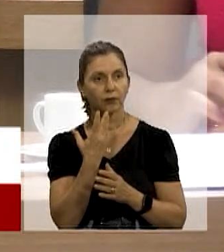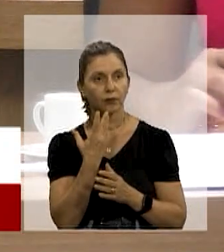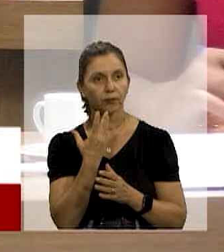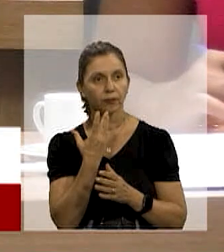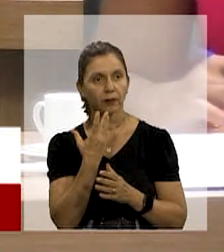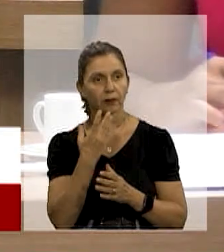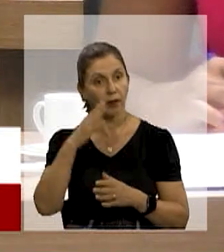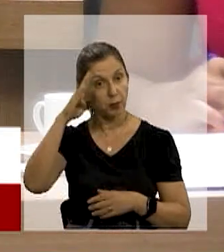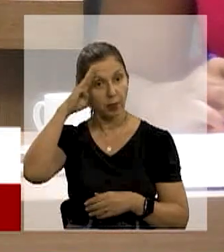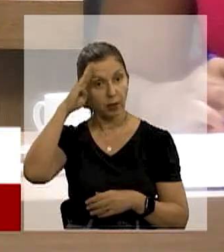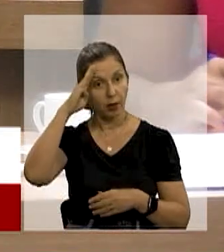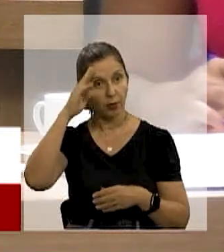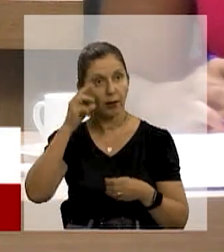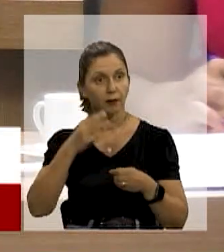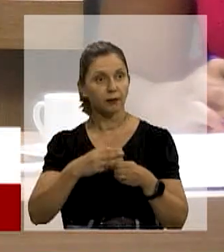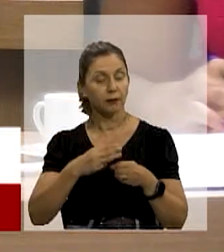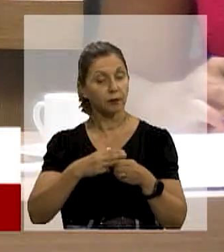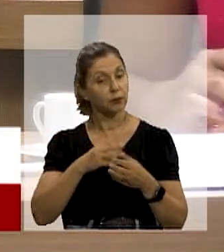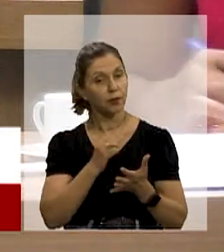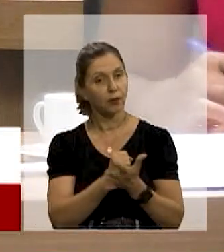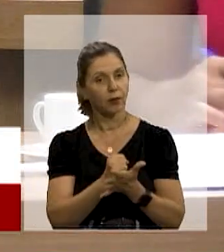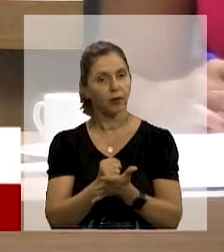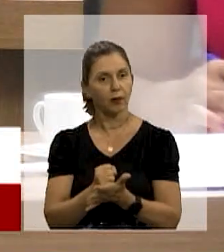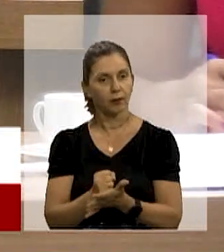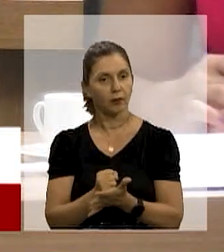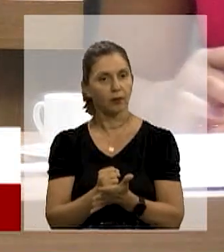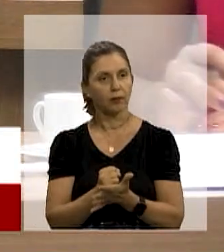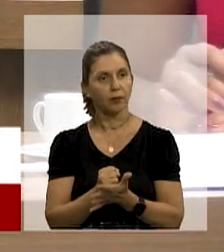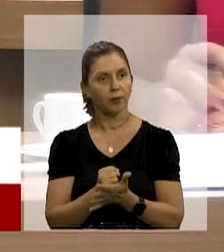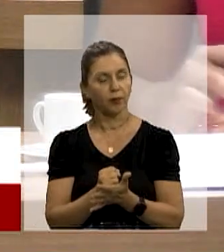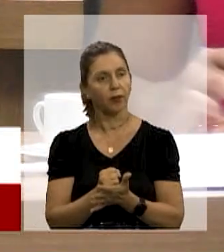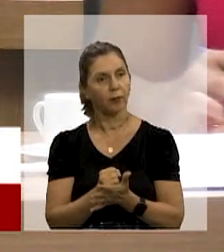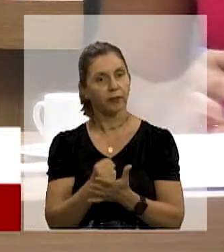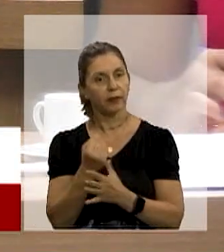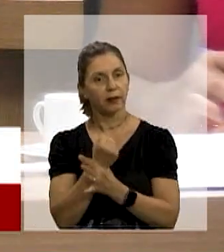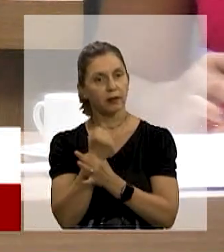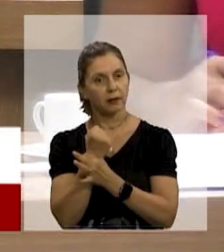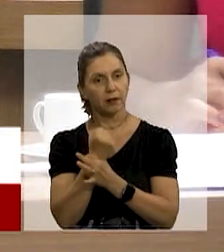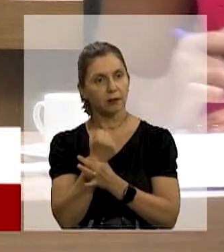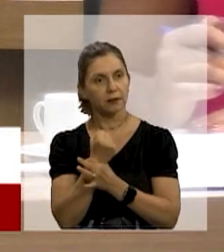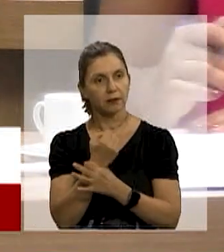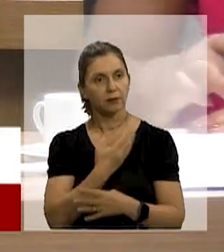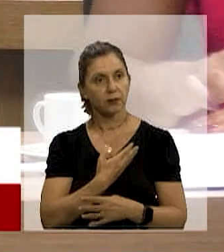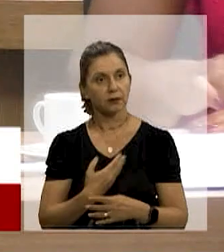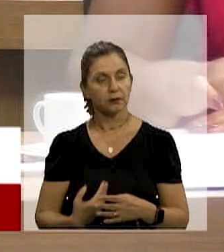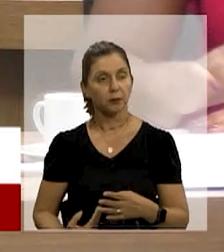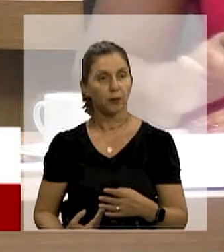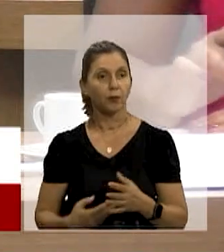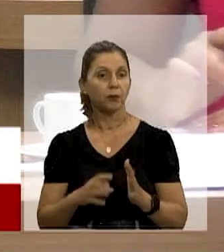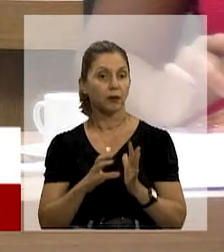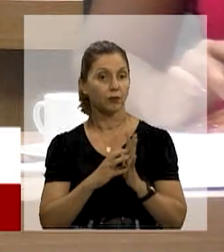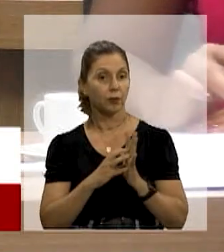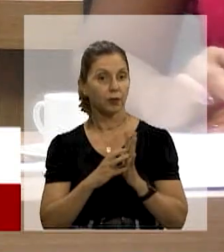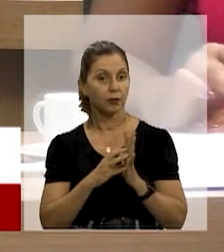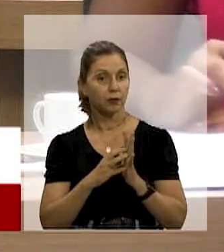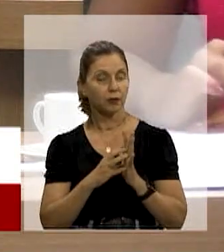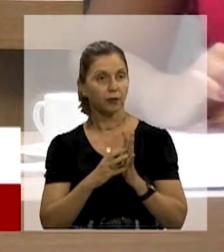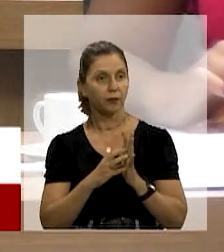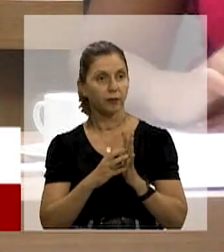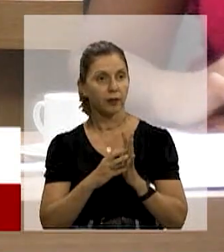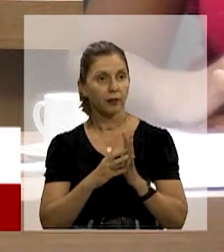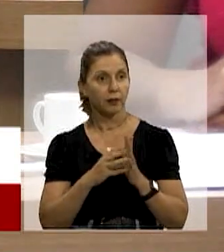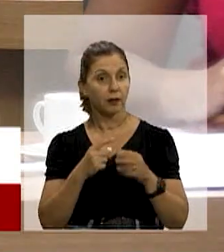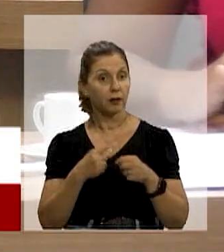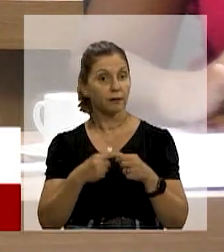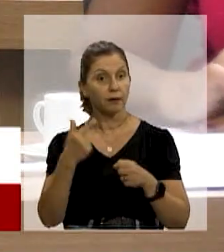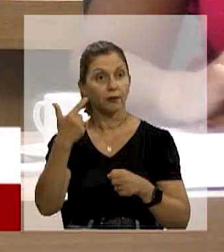condições para que a Guarda nos dê esse suporte que tanto dá na segurança pública e na segurança do patrimônio, senhor presidente. Enquanto as